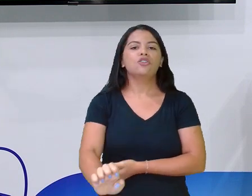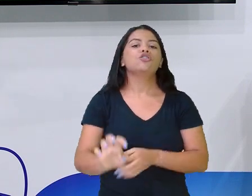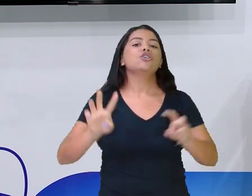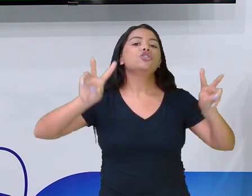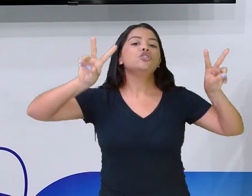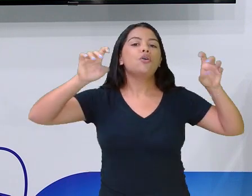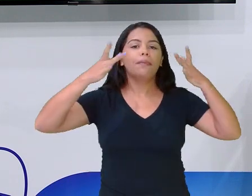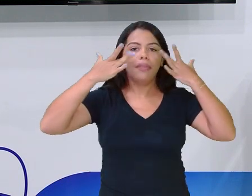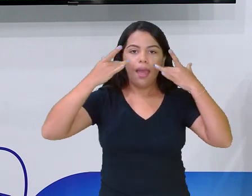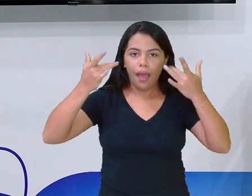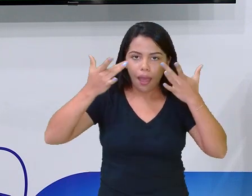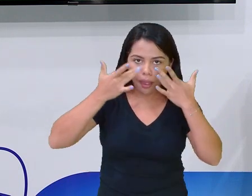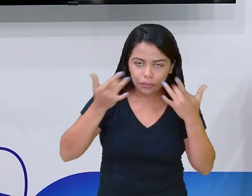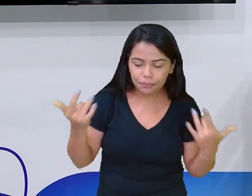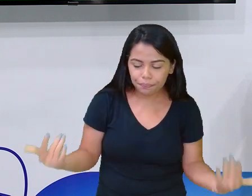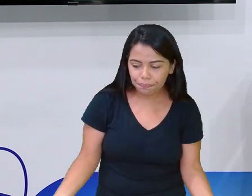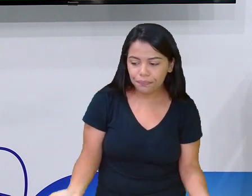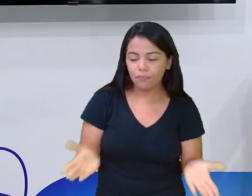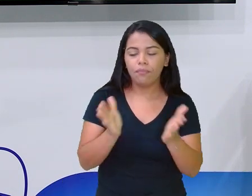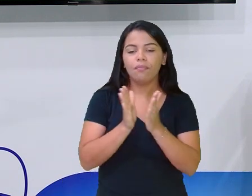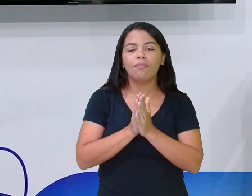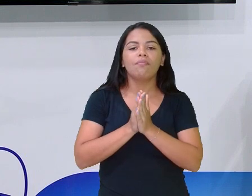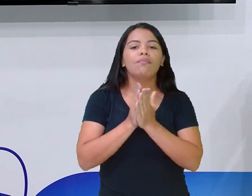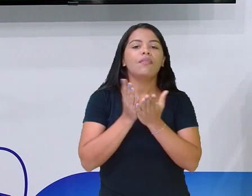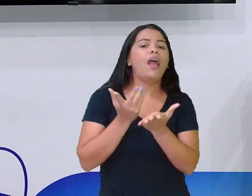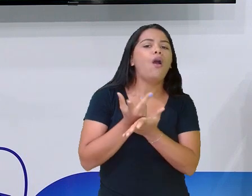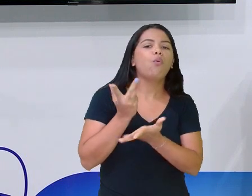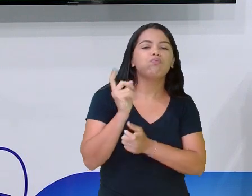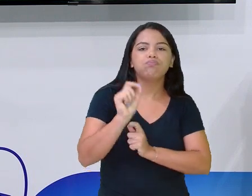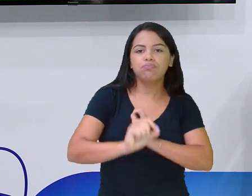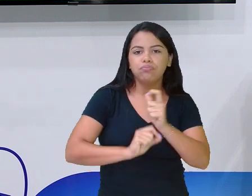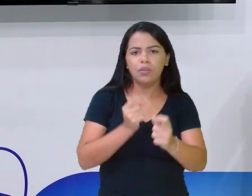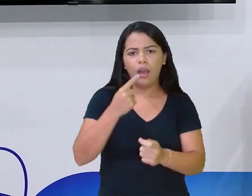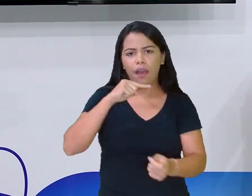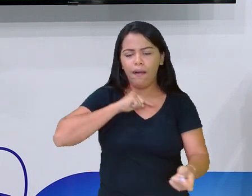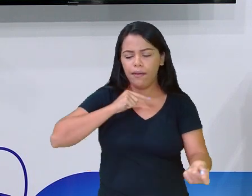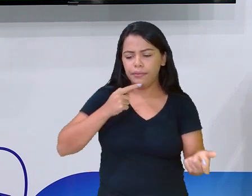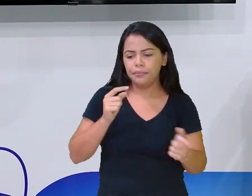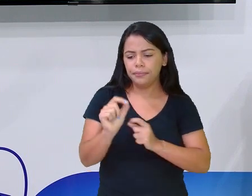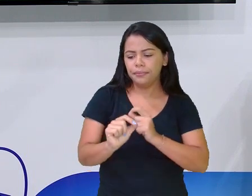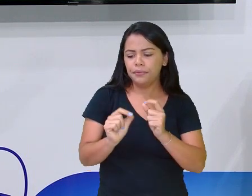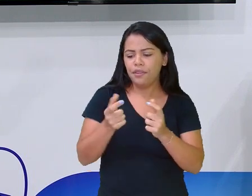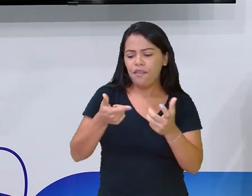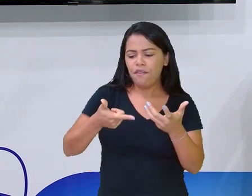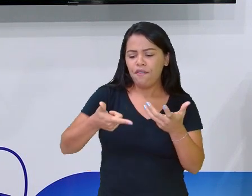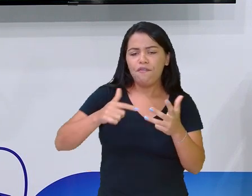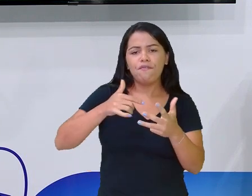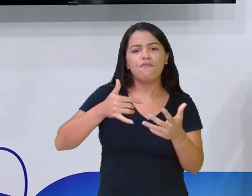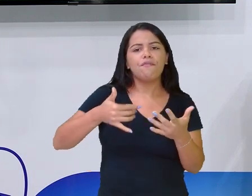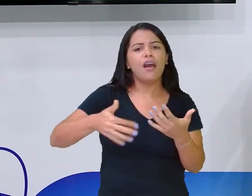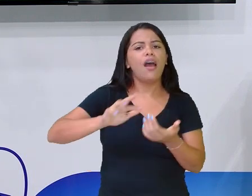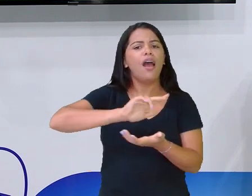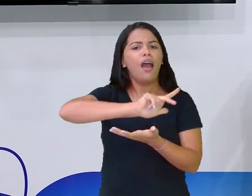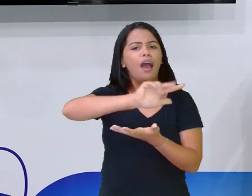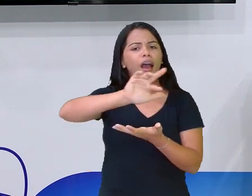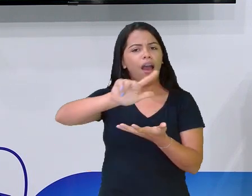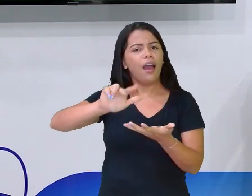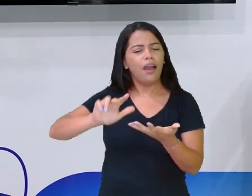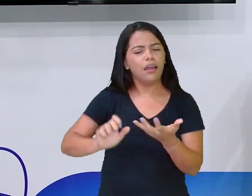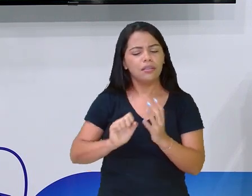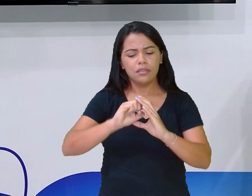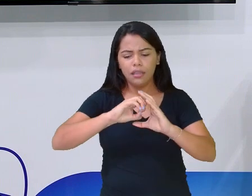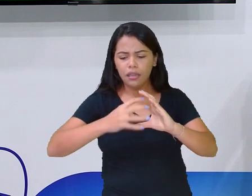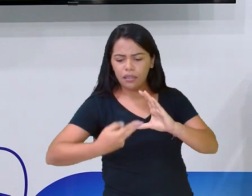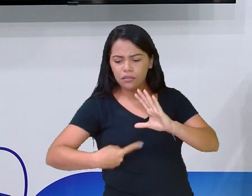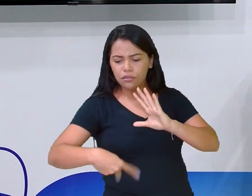teatro. Acontece que a gente vem vinculando vários aspectos do teatro e a gente vai trazer